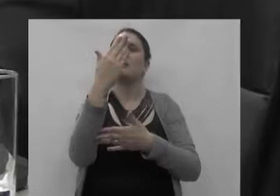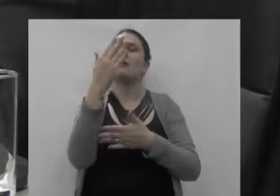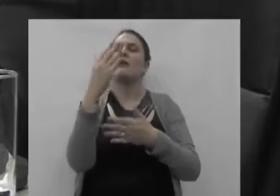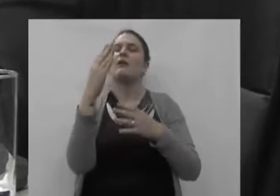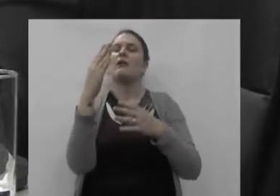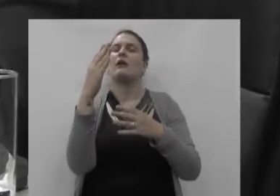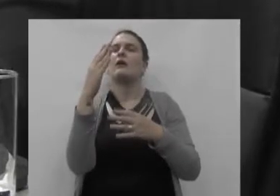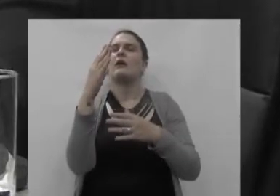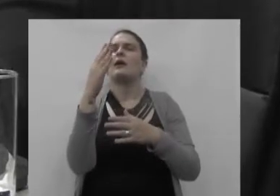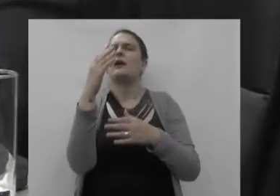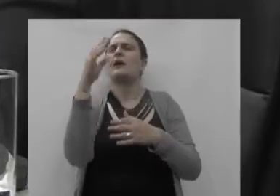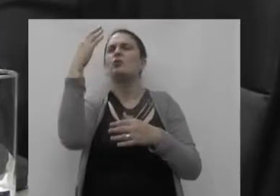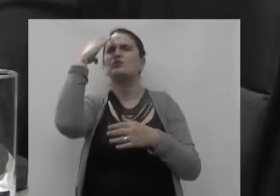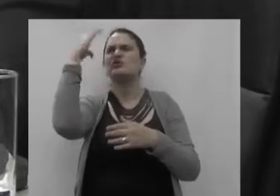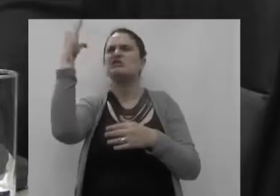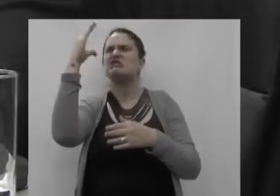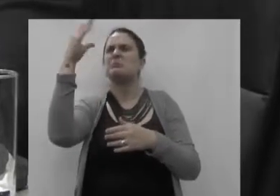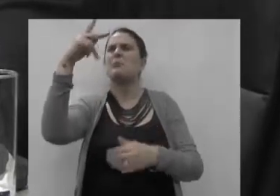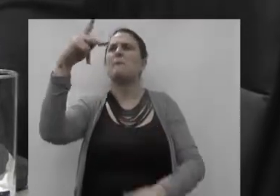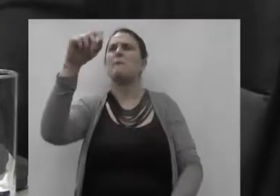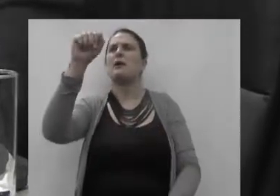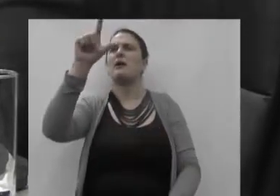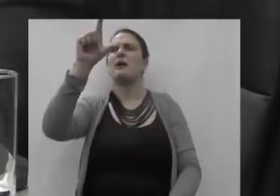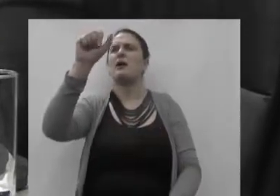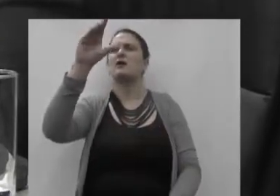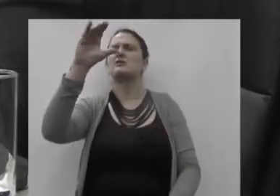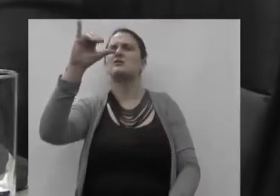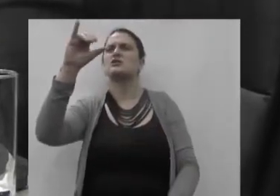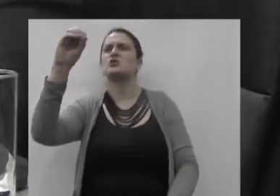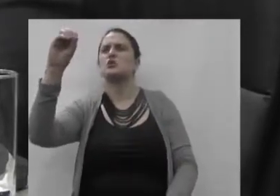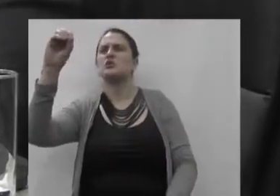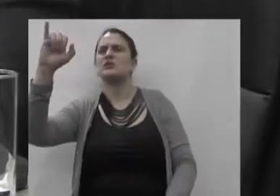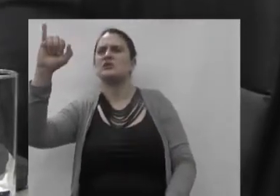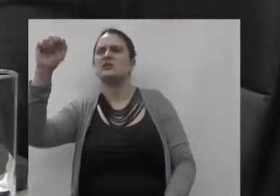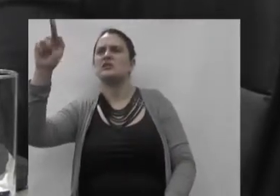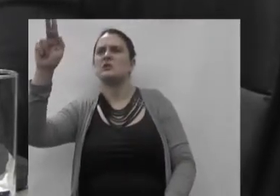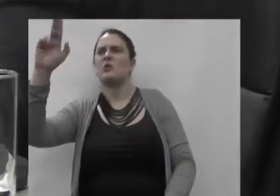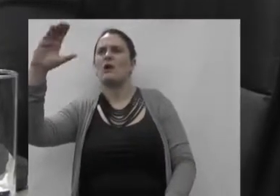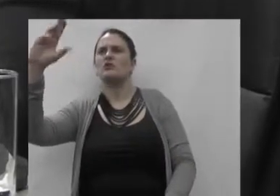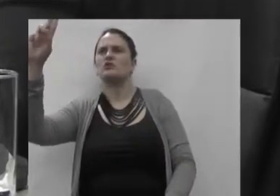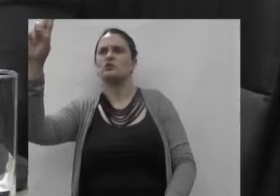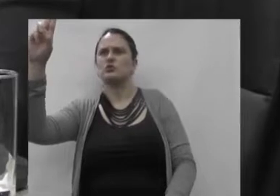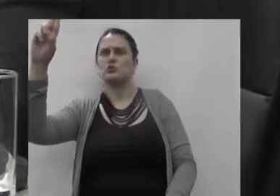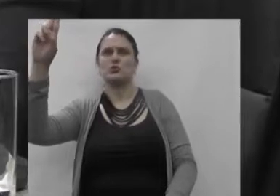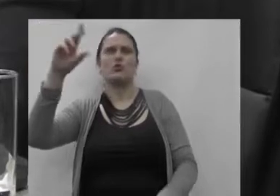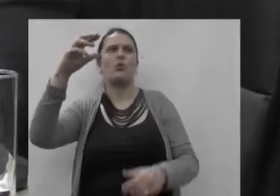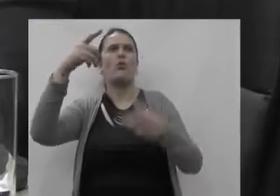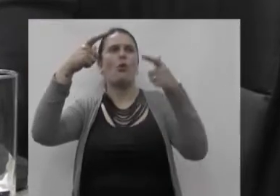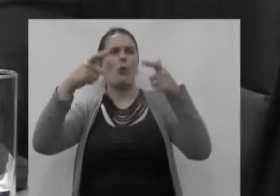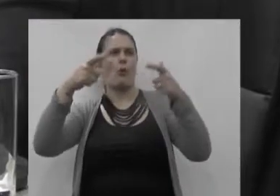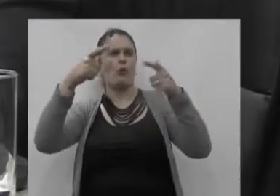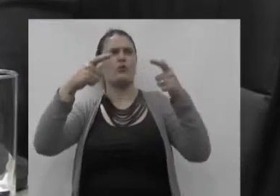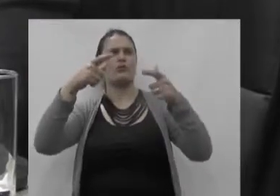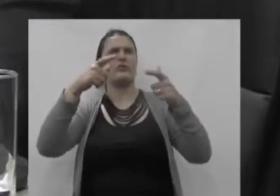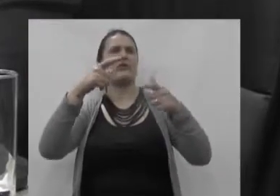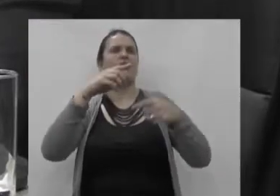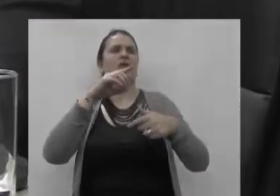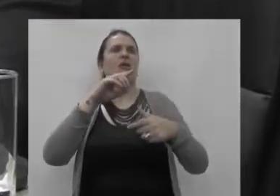Legislativa, naquela praça grande lá. E existe também um já inaugurado em Cornélio